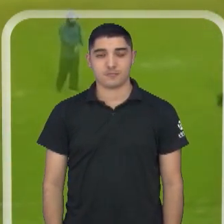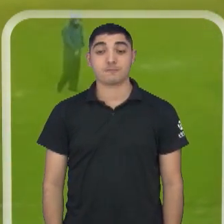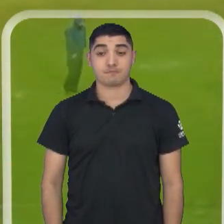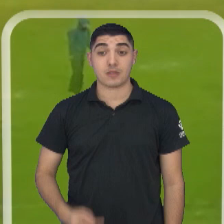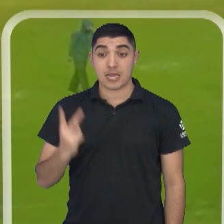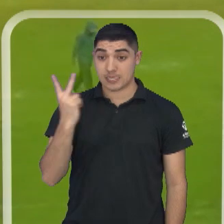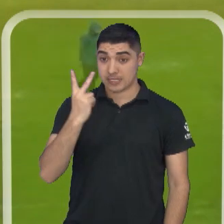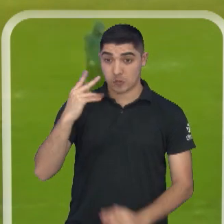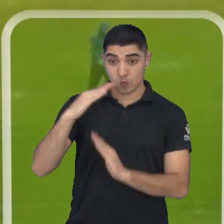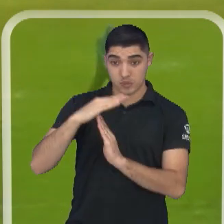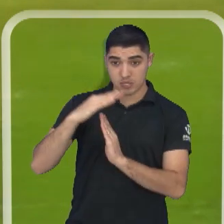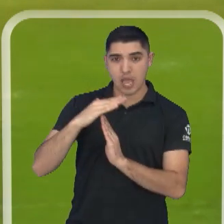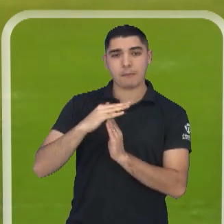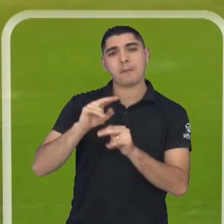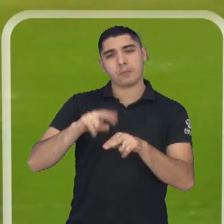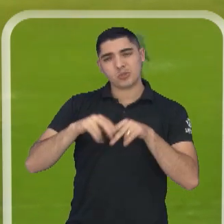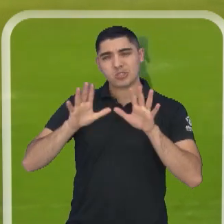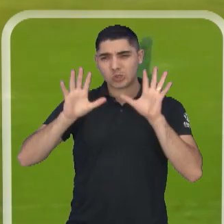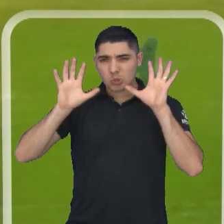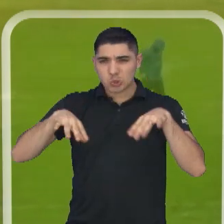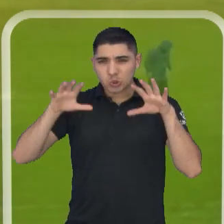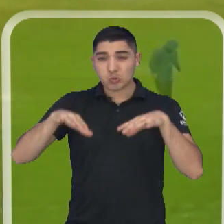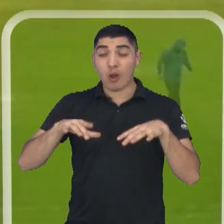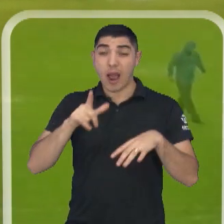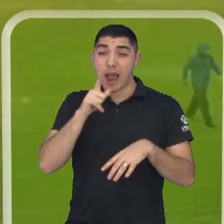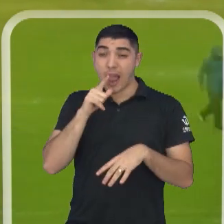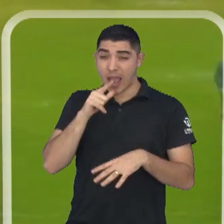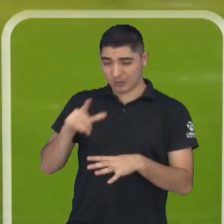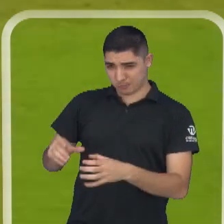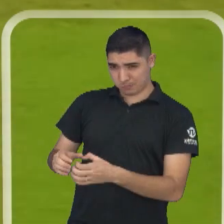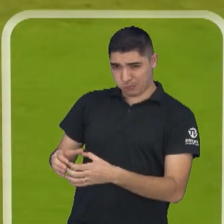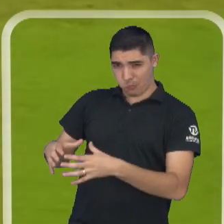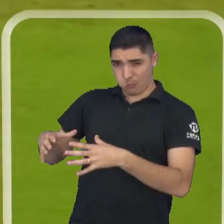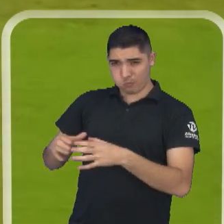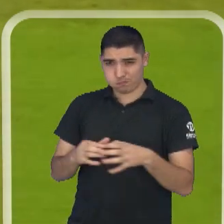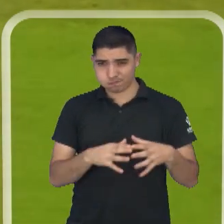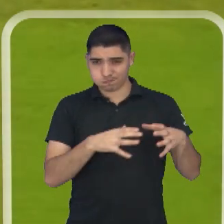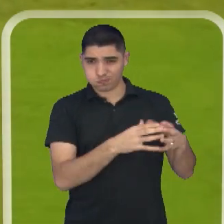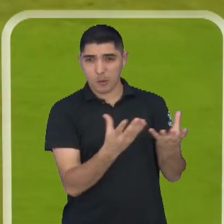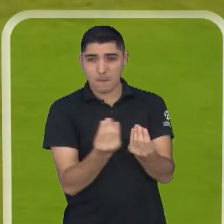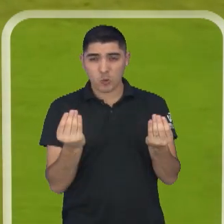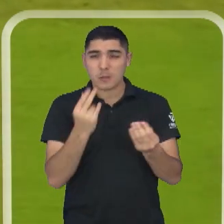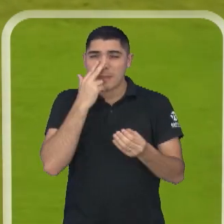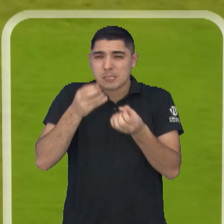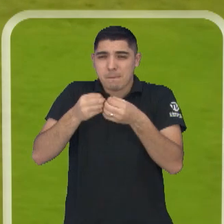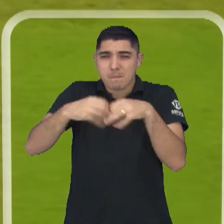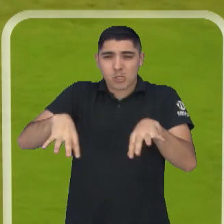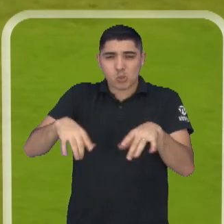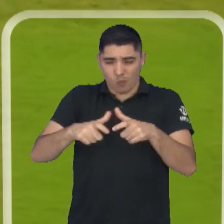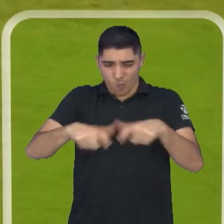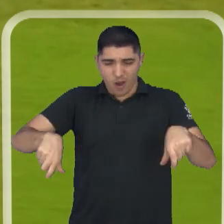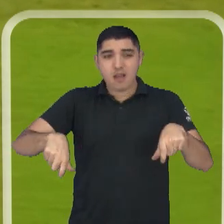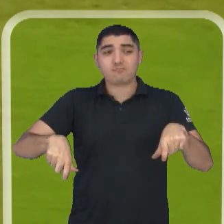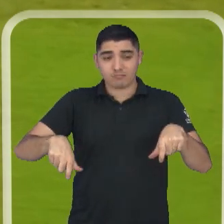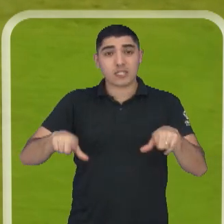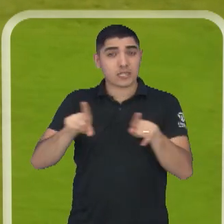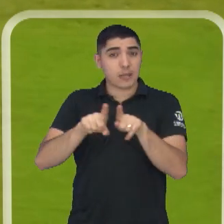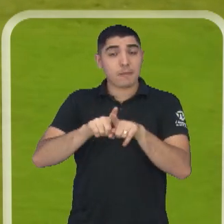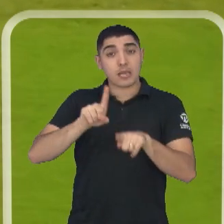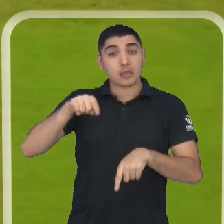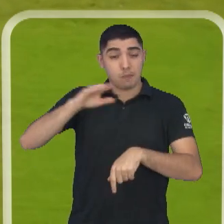No segundo tempo, devido à chuva, o campo ficou muito prejudicado, tanto que a primeira chance real de perigo só saiu